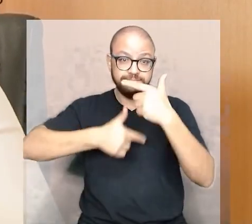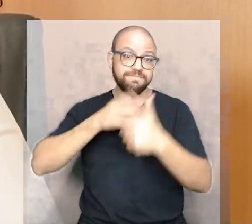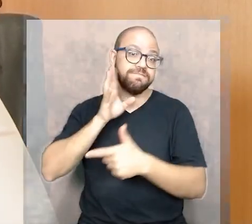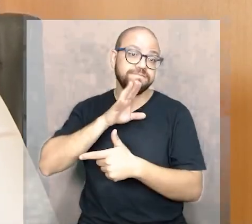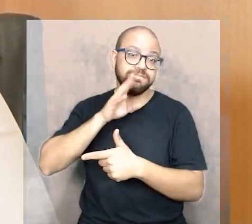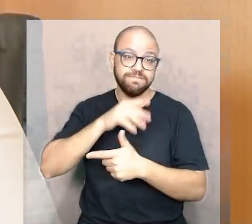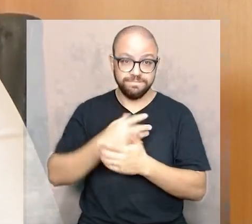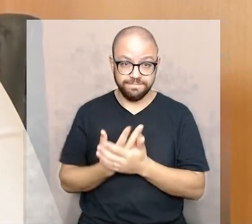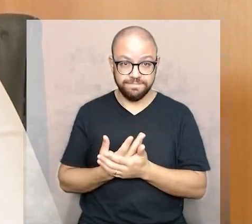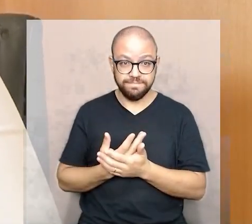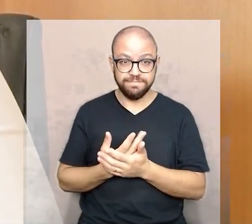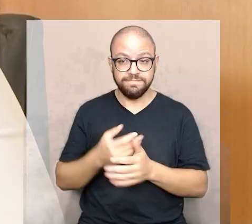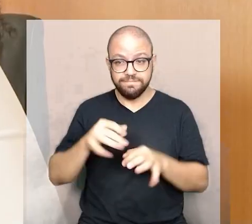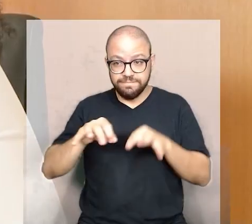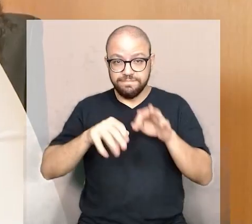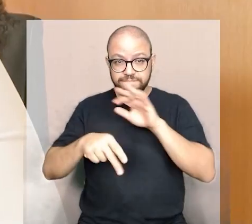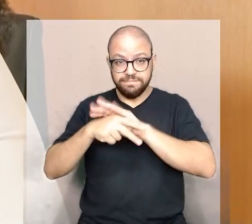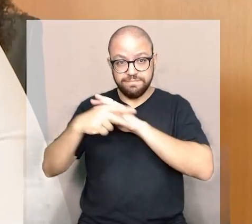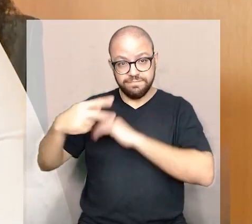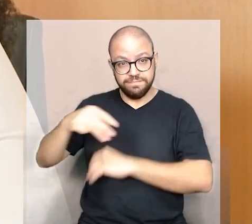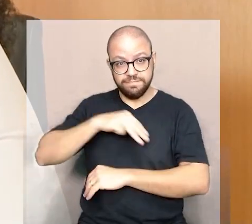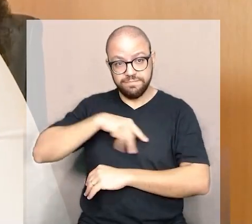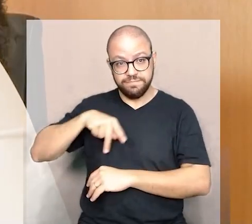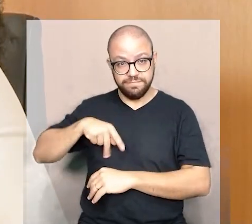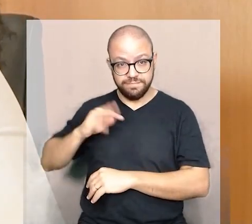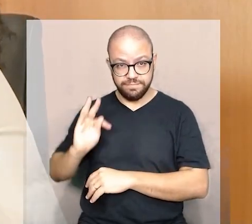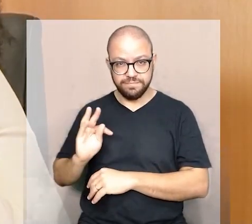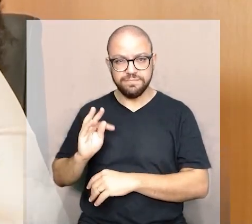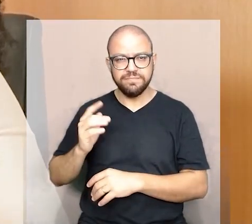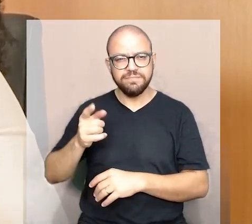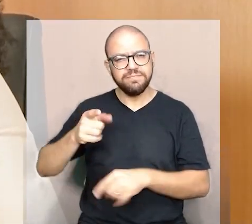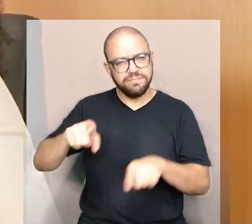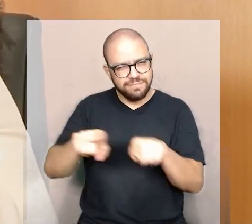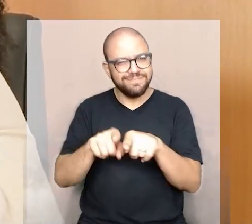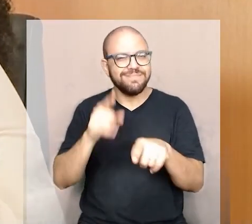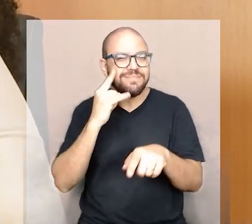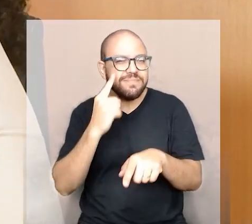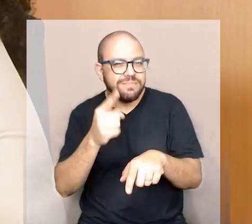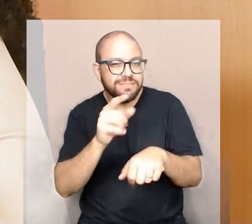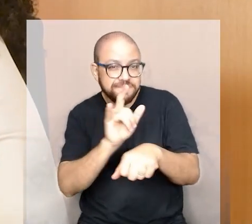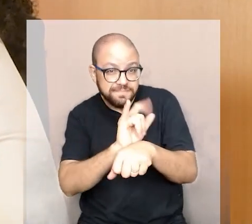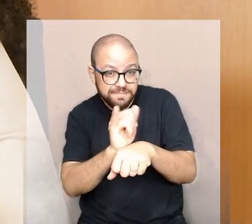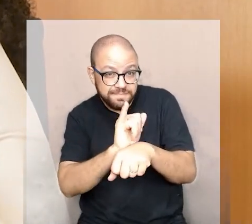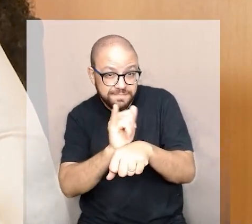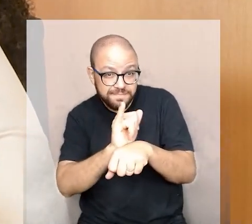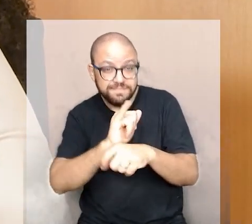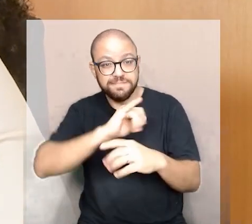Trabalho Legal é uma produção do Ministério Público do Trabalho. Acompanhe nossas edições também no